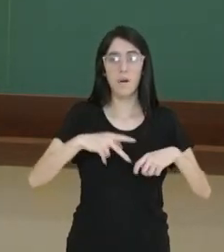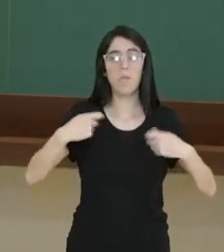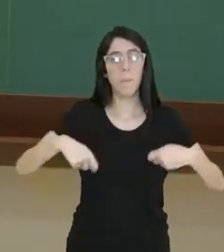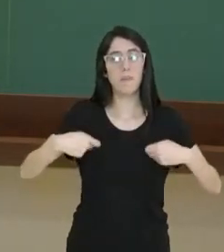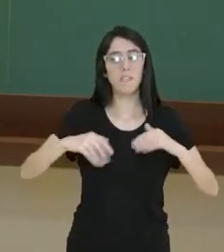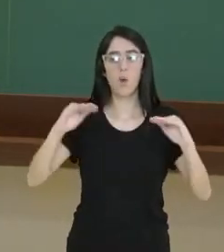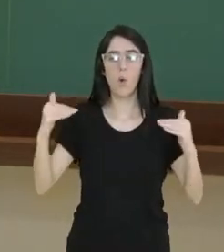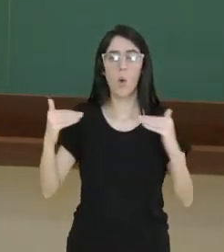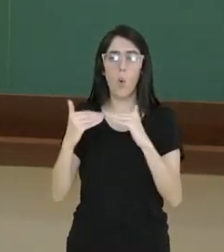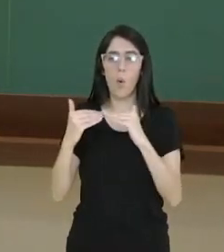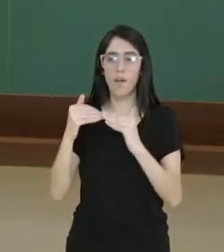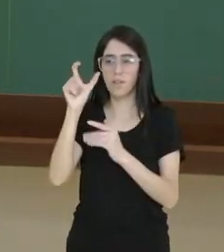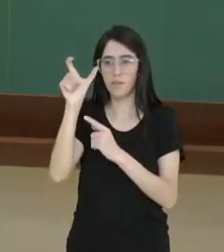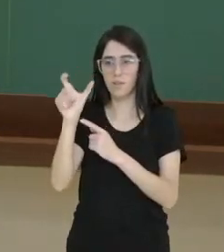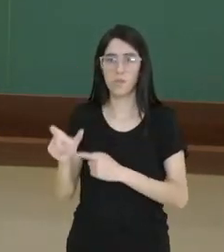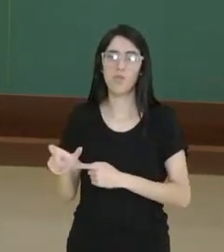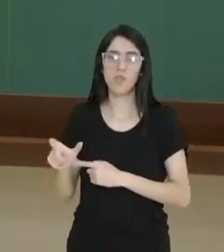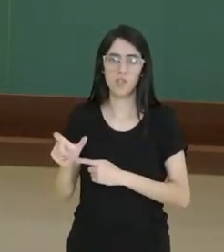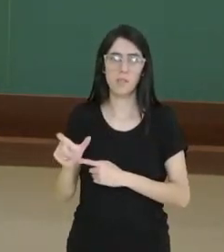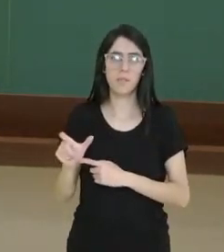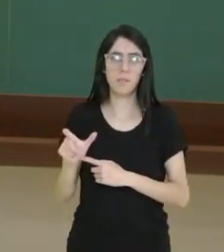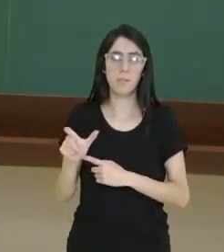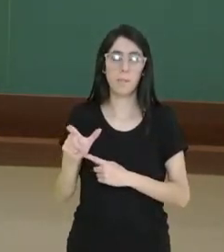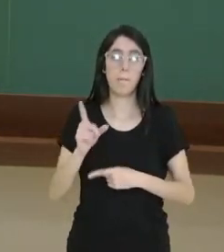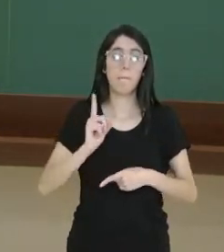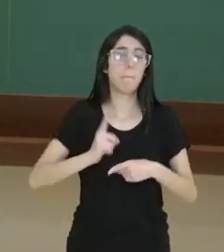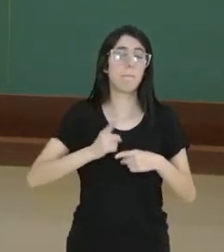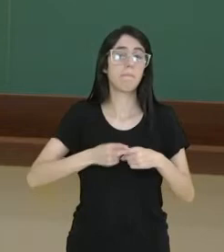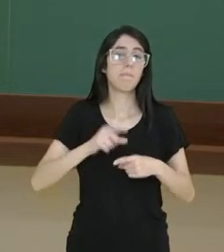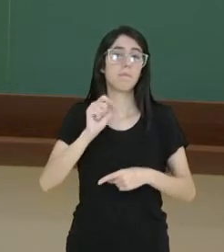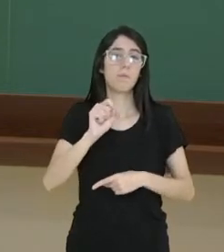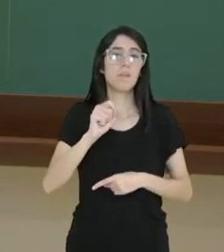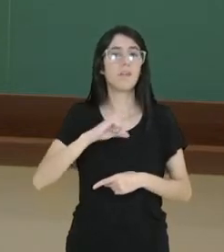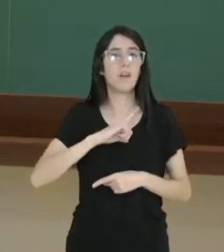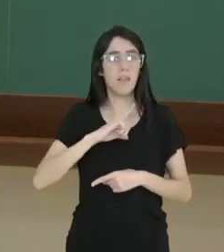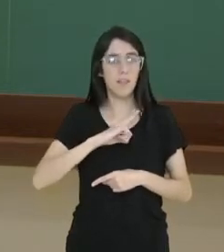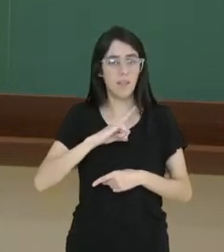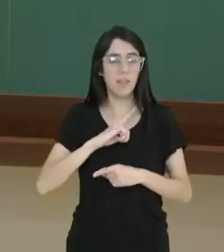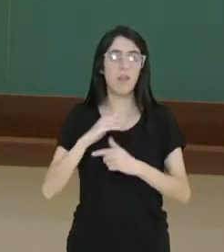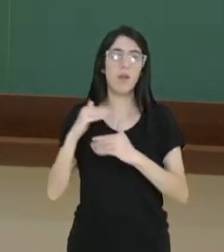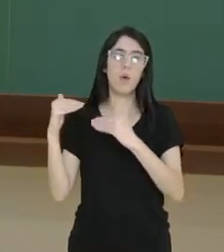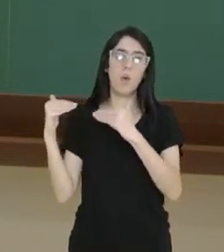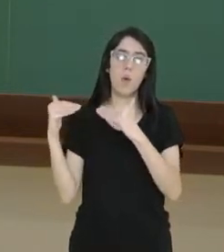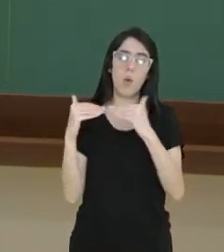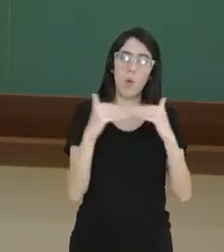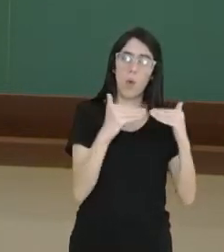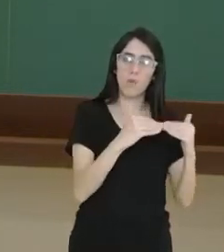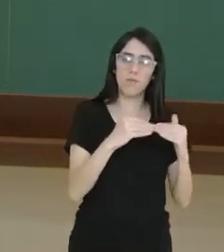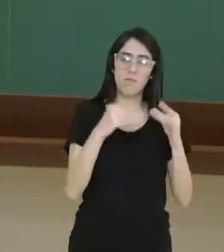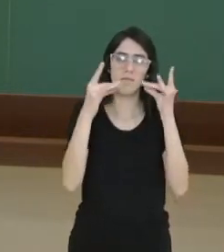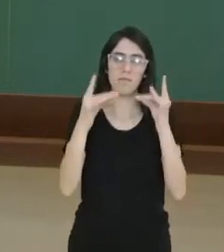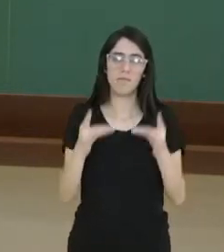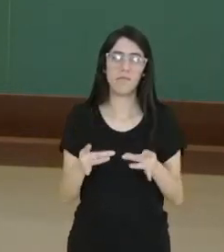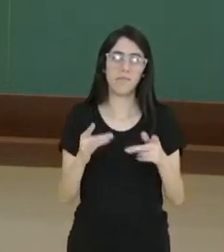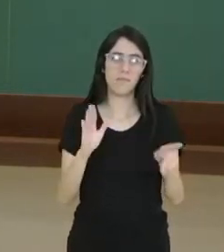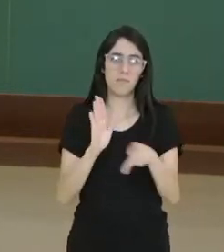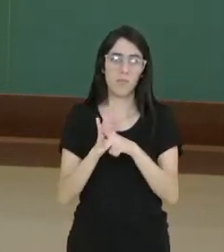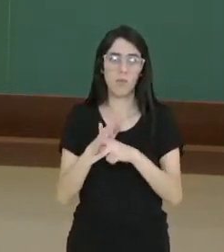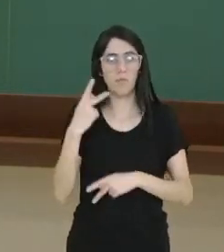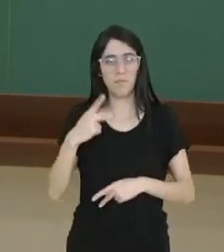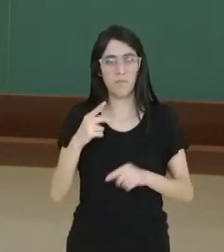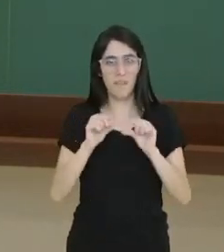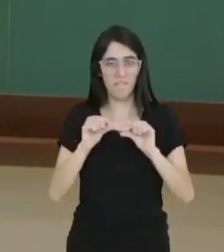sujeito, porque aí eu tenho estabelecida a concordância entre os elementos aqui que compõem a minha